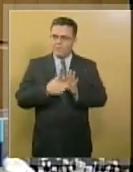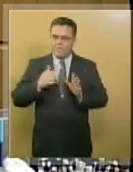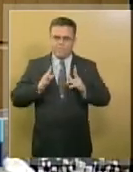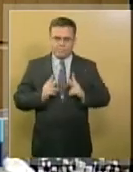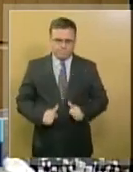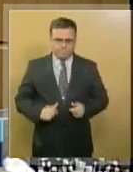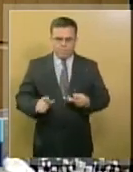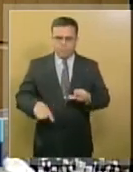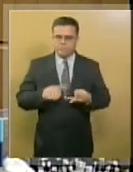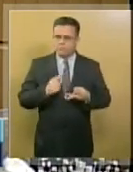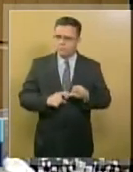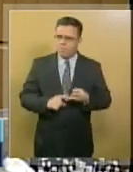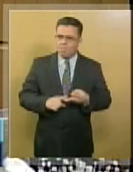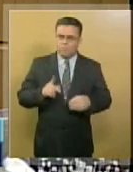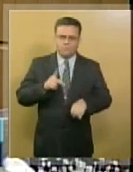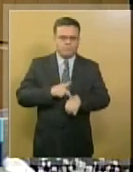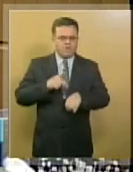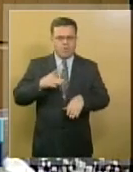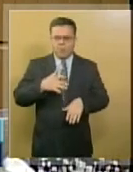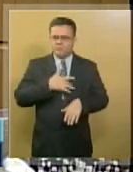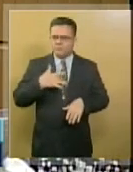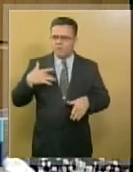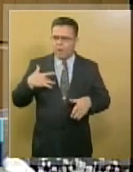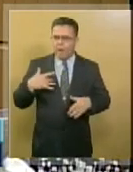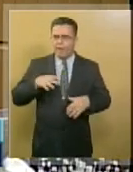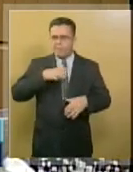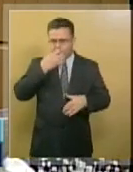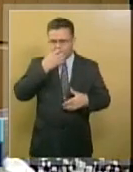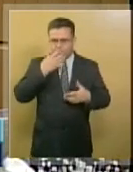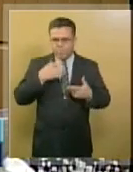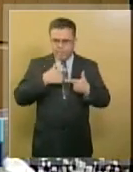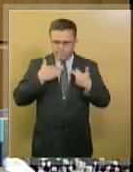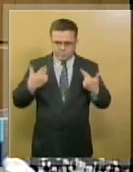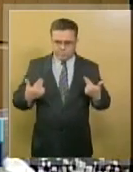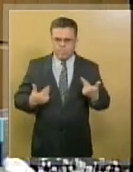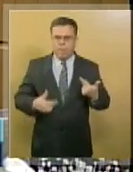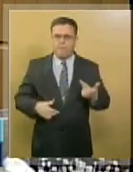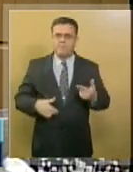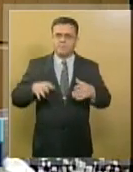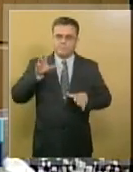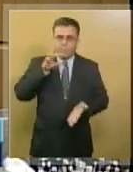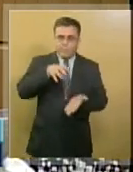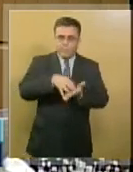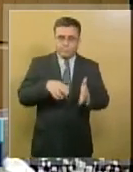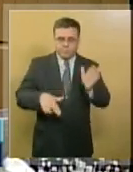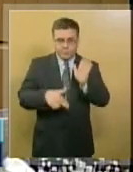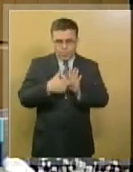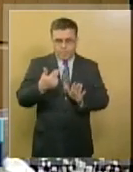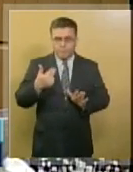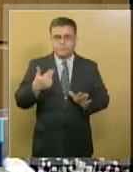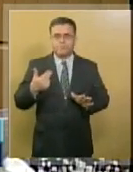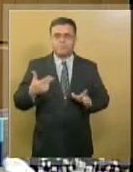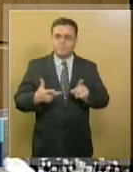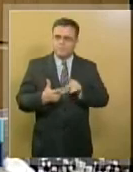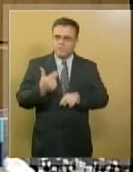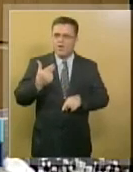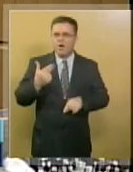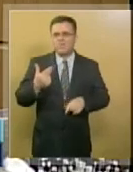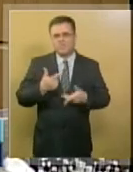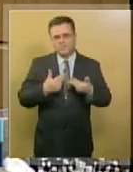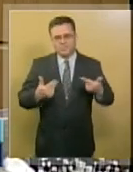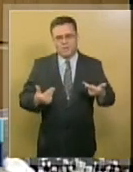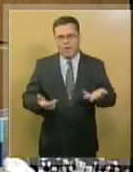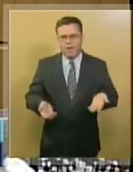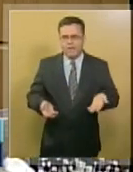temos postos de saúde veterinário, não temos centros de castração, não temos hospital público veterinário, nem